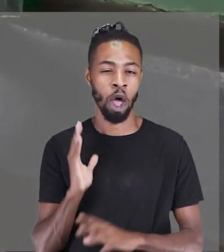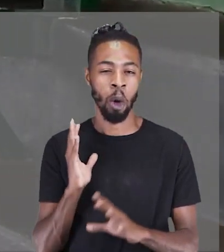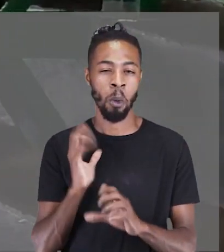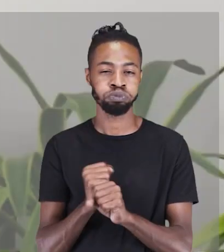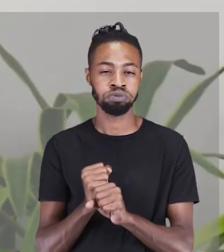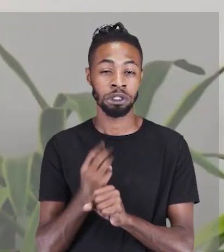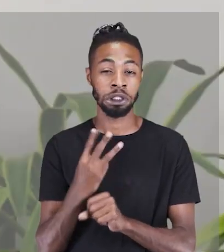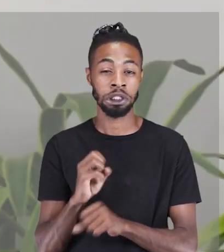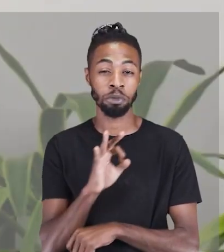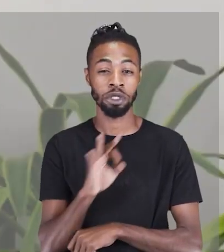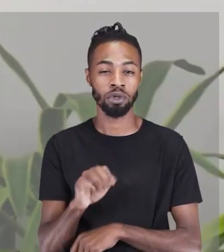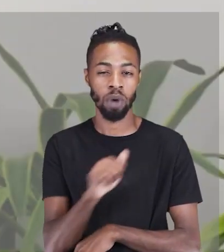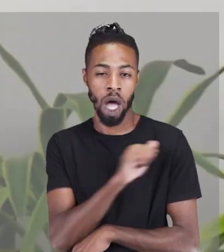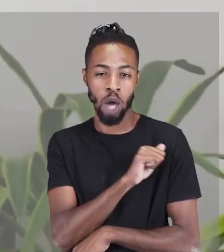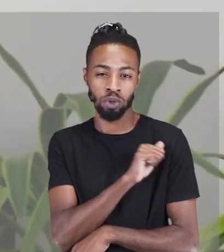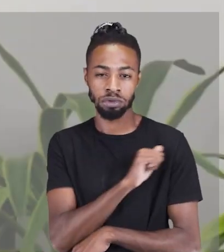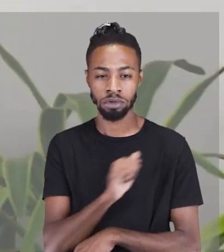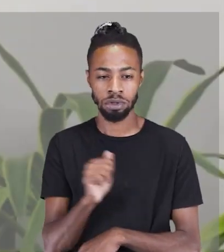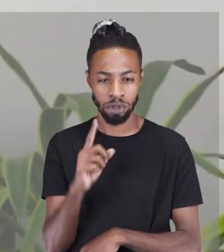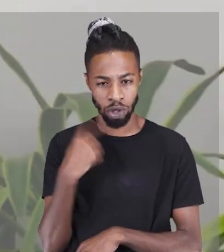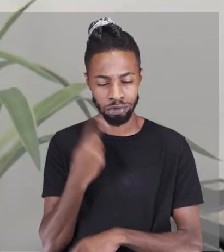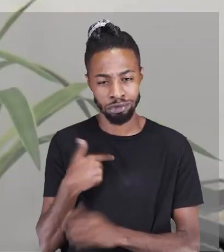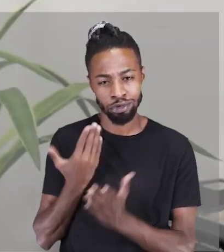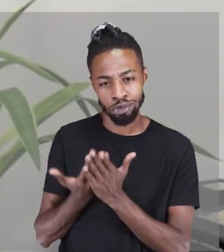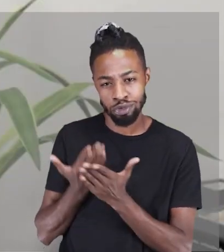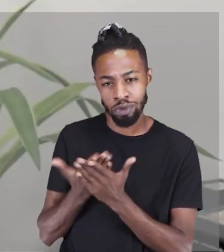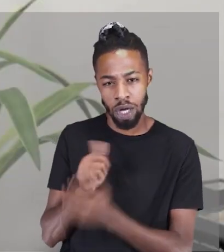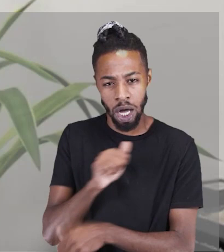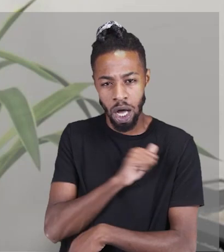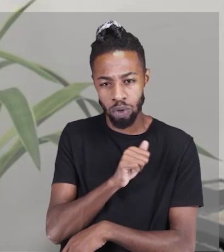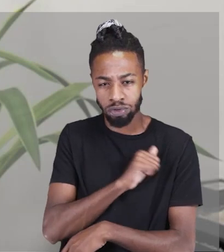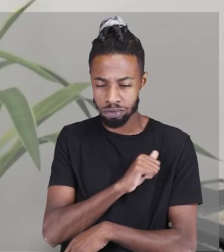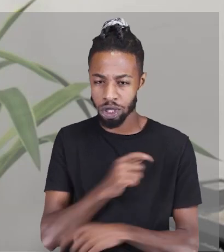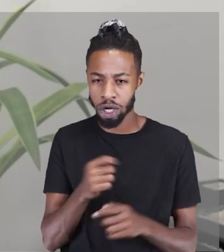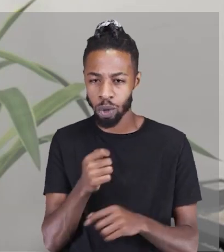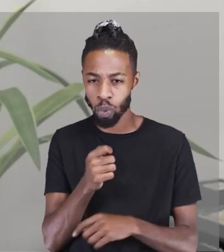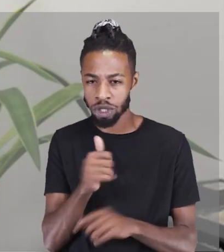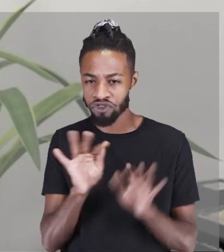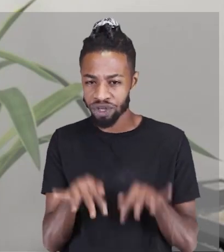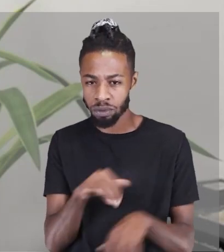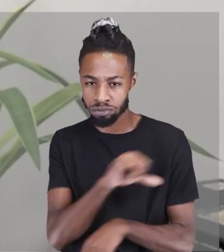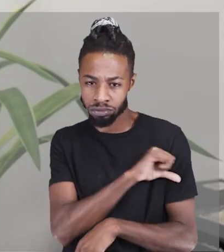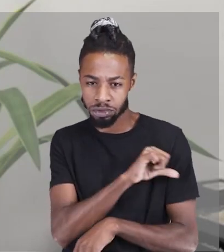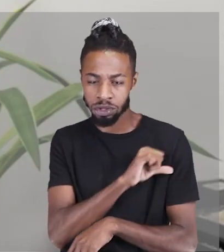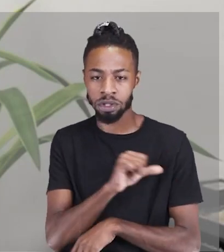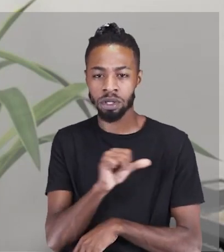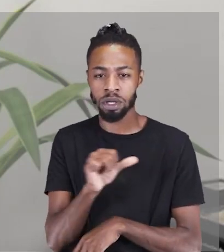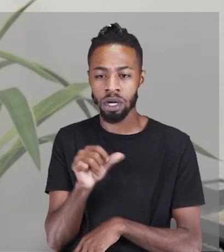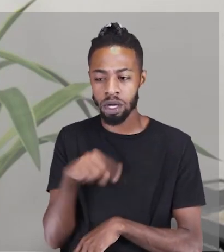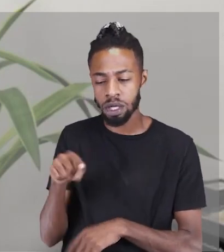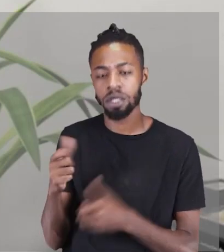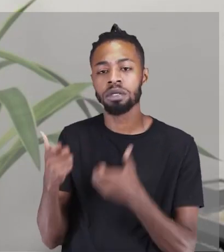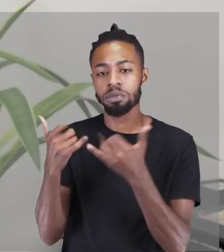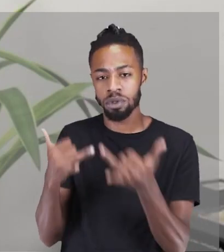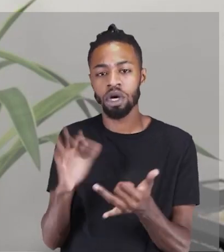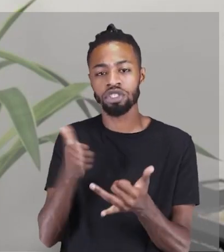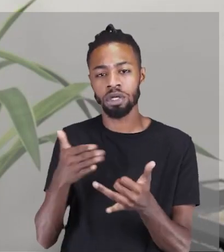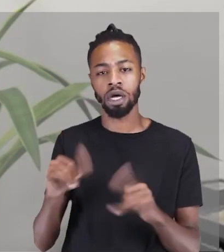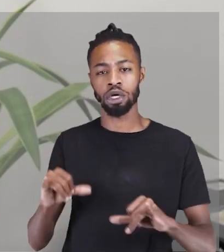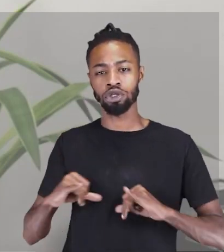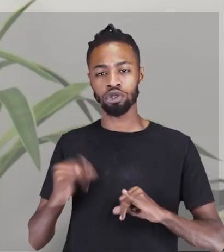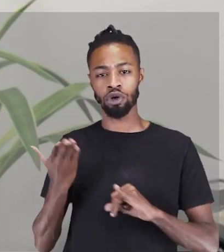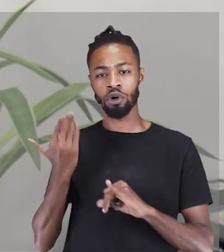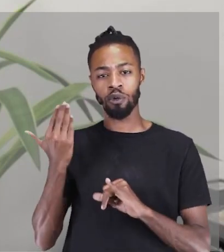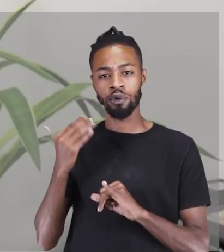de 30% dos alunos, pesquisas que a gente realizou aqui no LEPS com alunos dos anos finais, relatam, né,